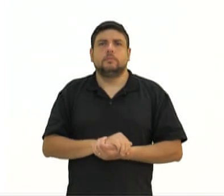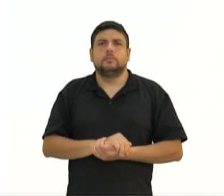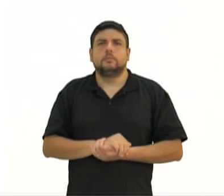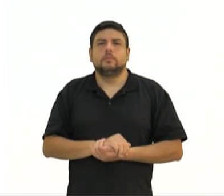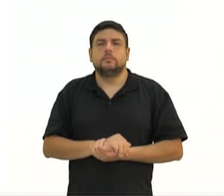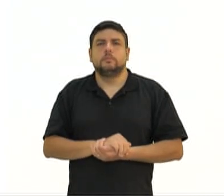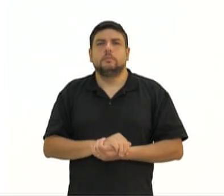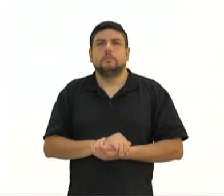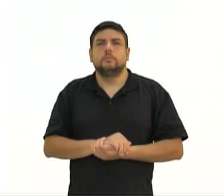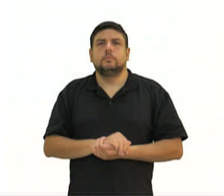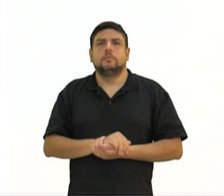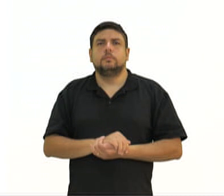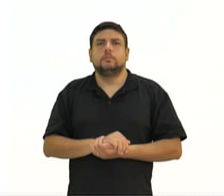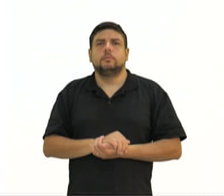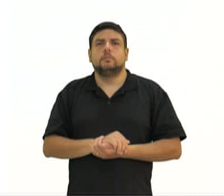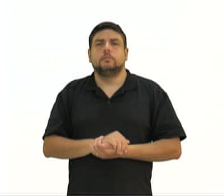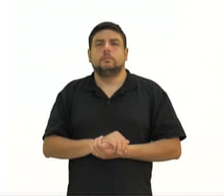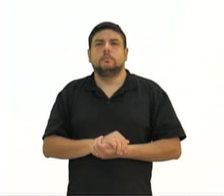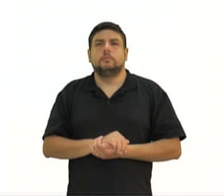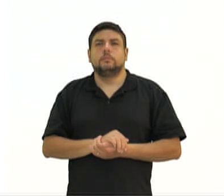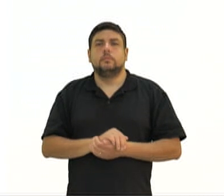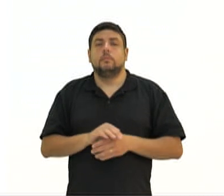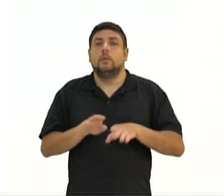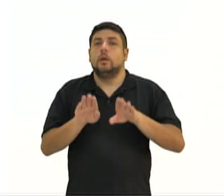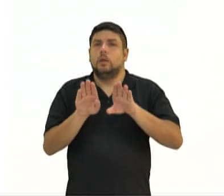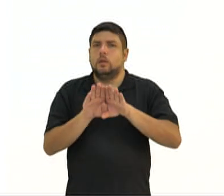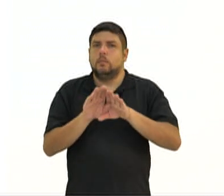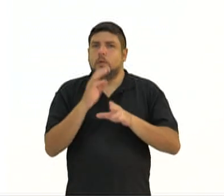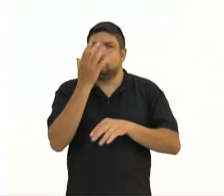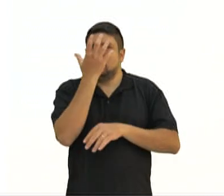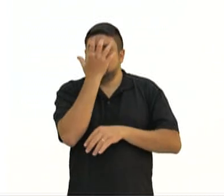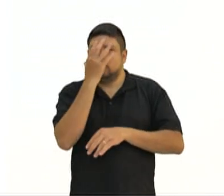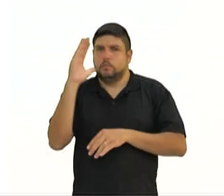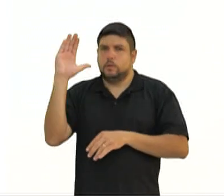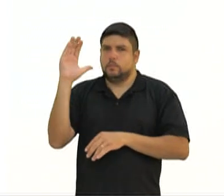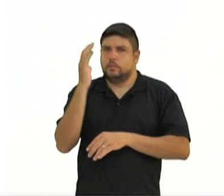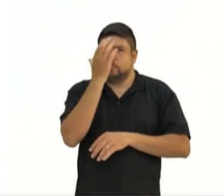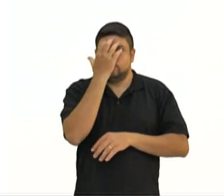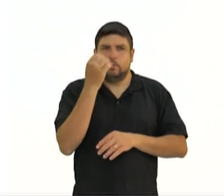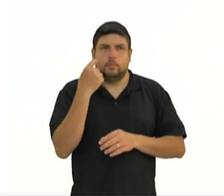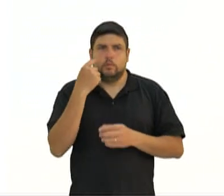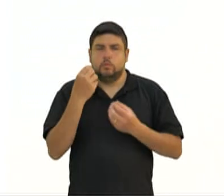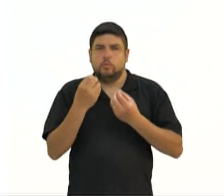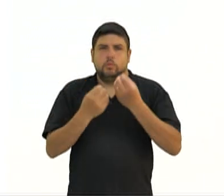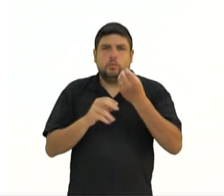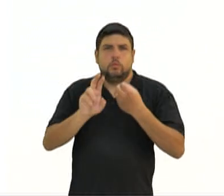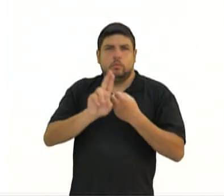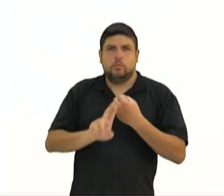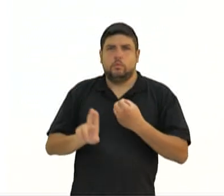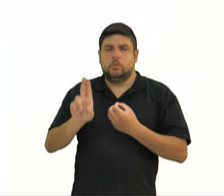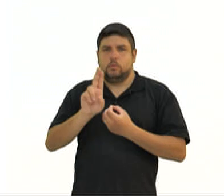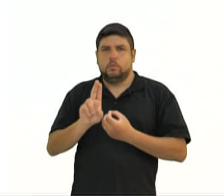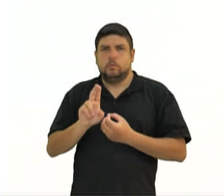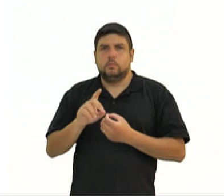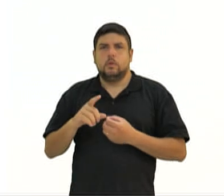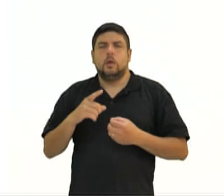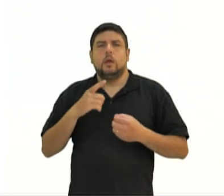Temos também a parte das máscaras, que é funcional e ornamental. Elas têm